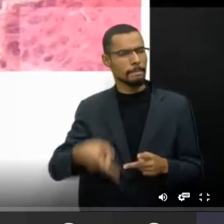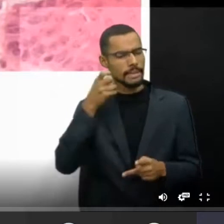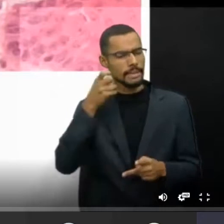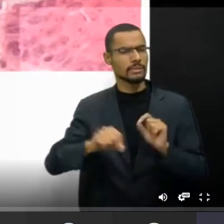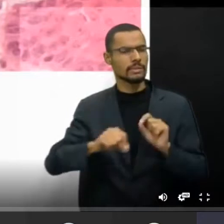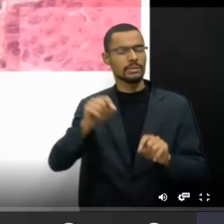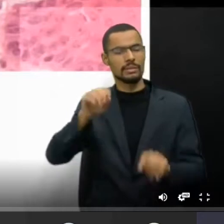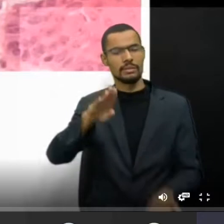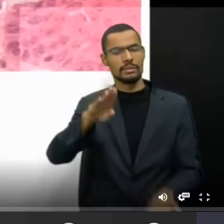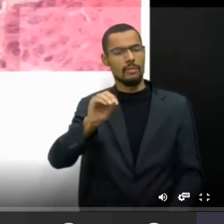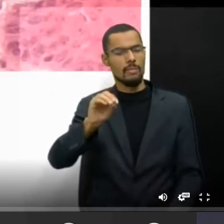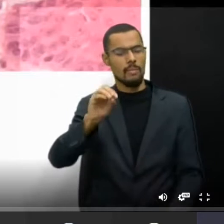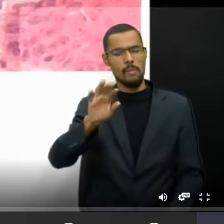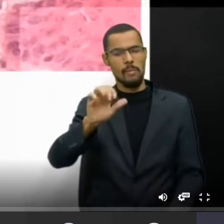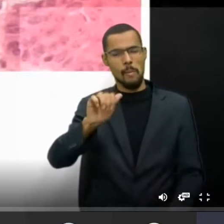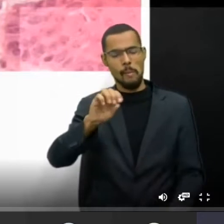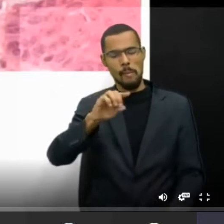os botões.